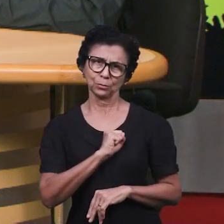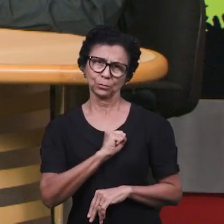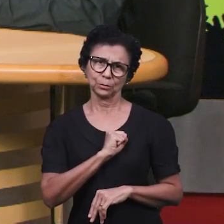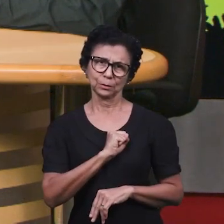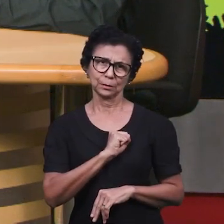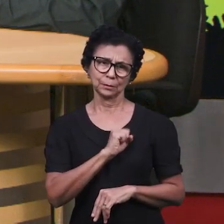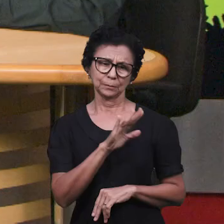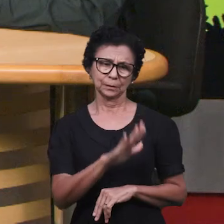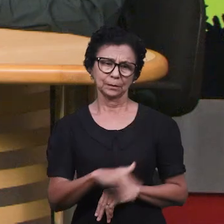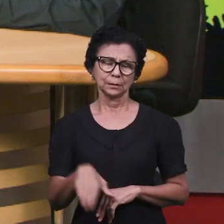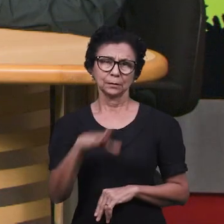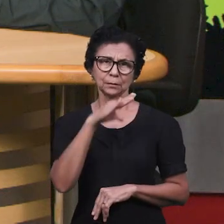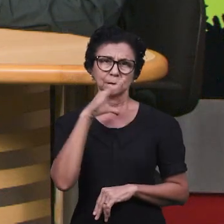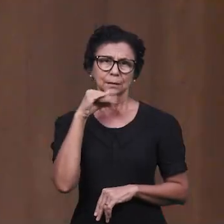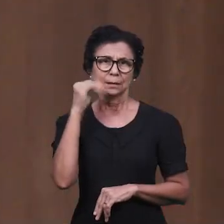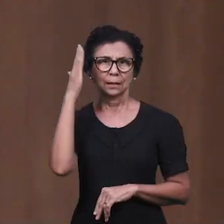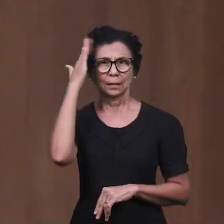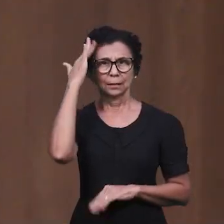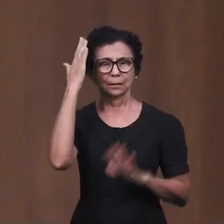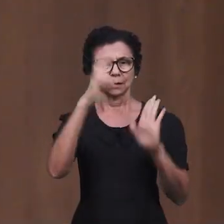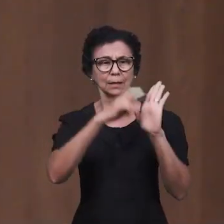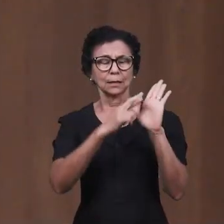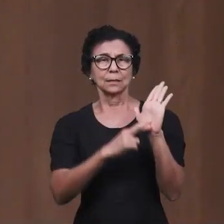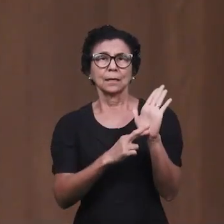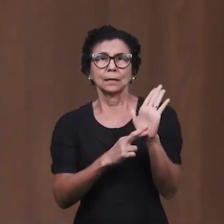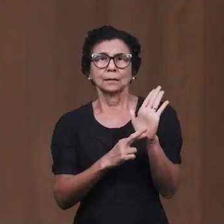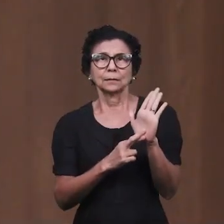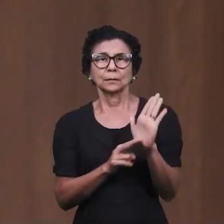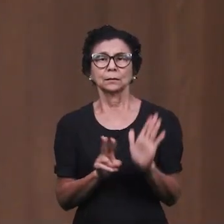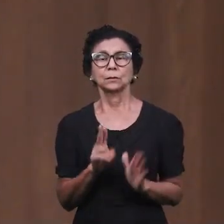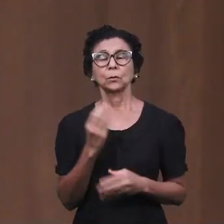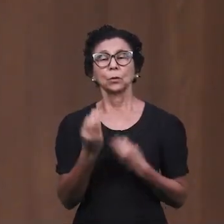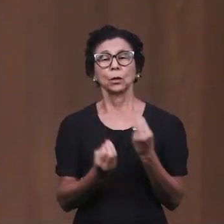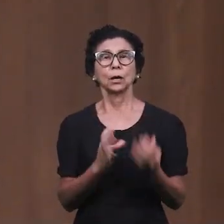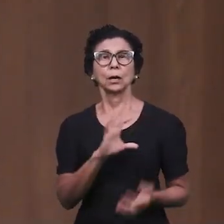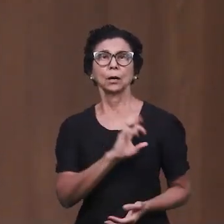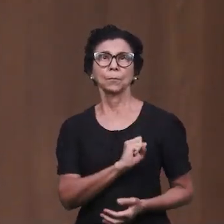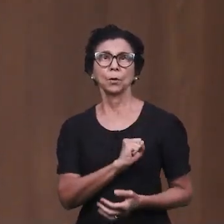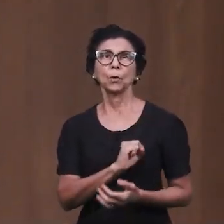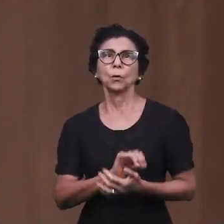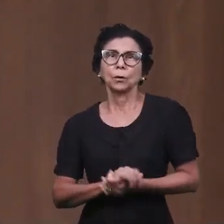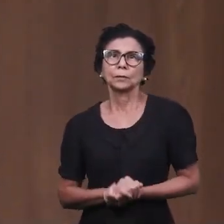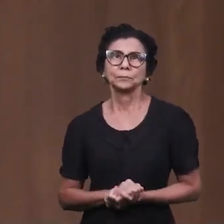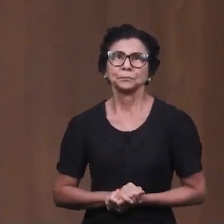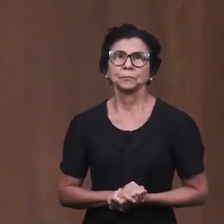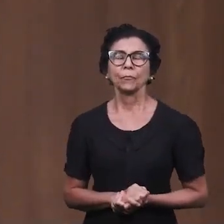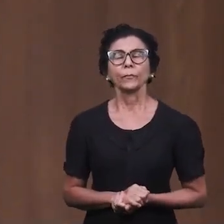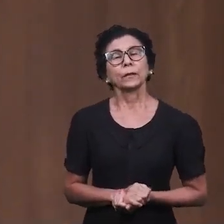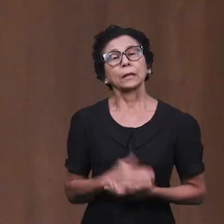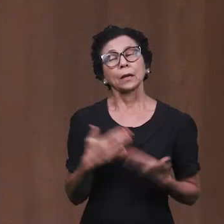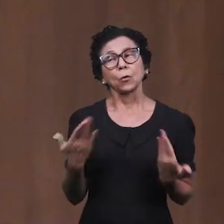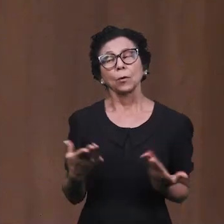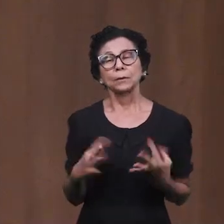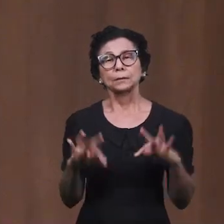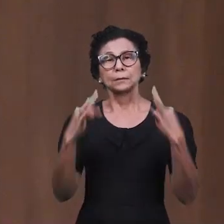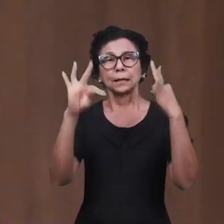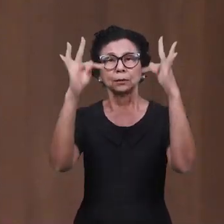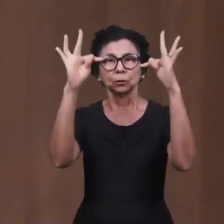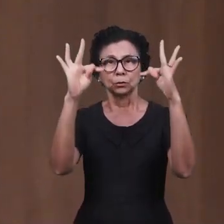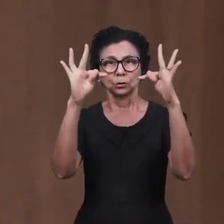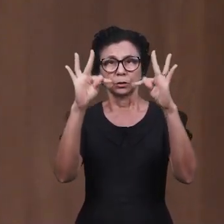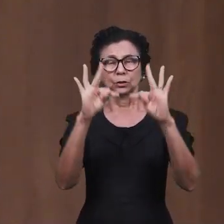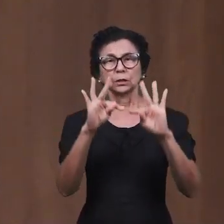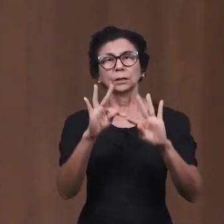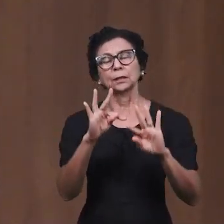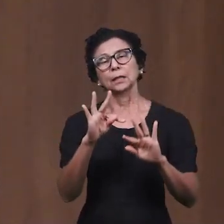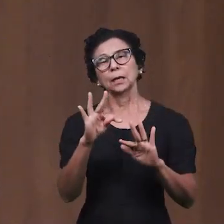as regras. Então, quando nós falamos sobre a tecnologia digital, a